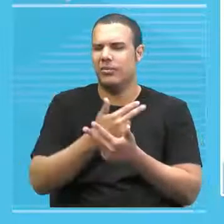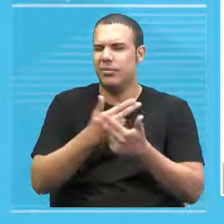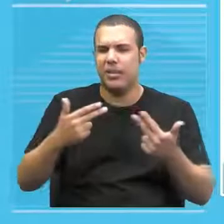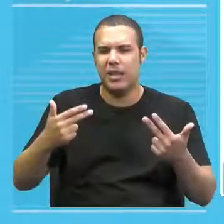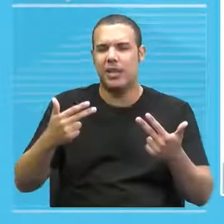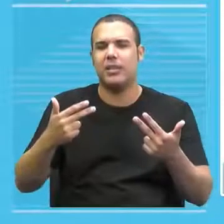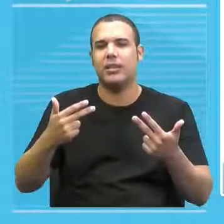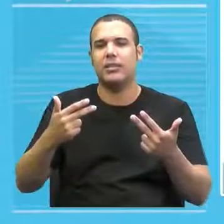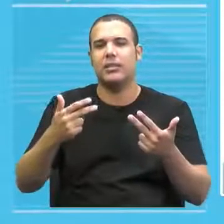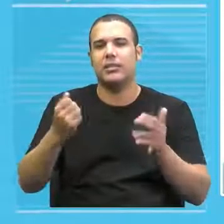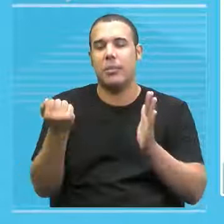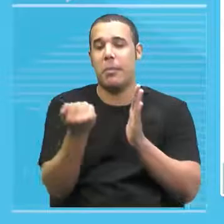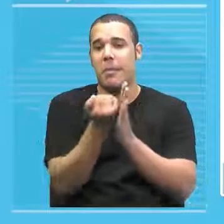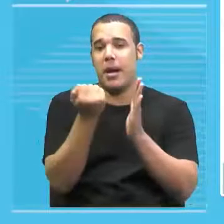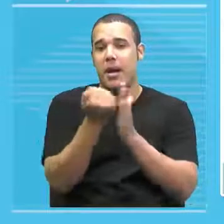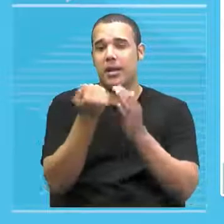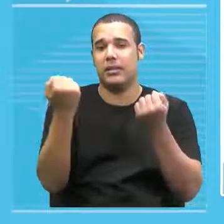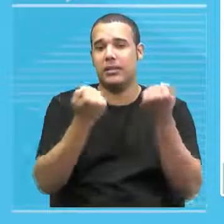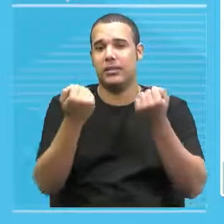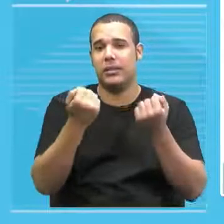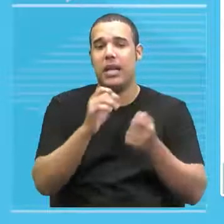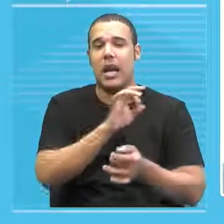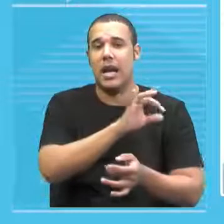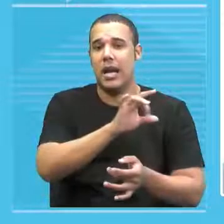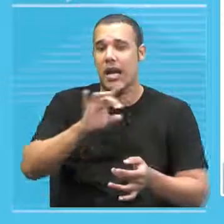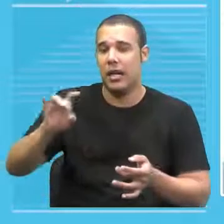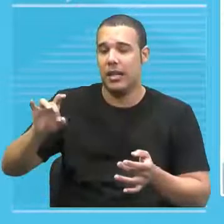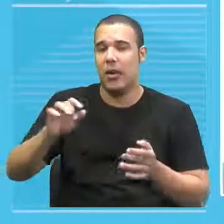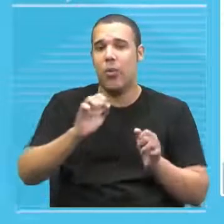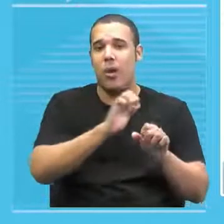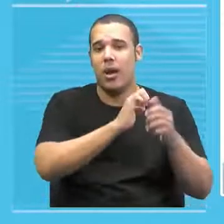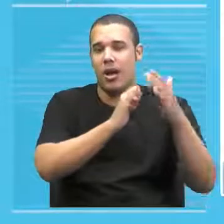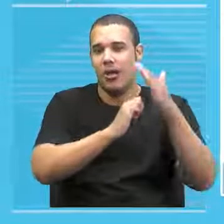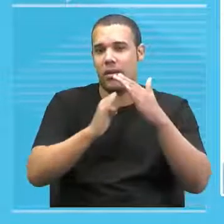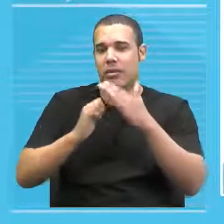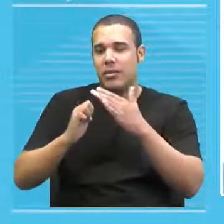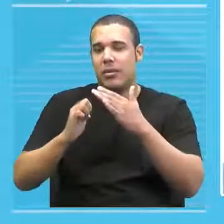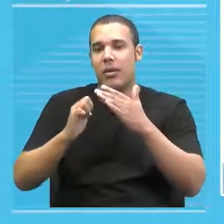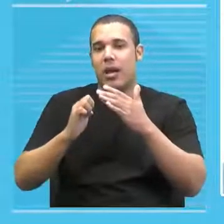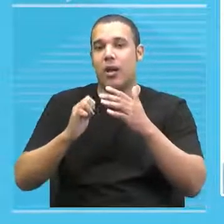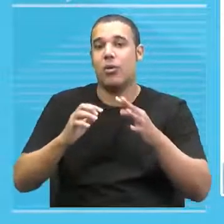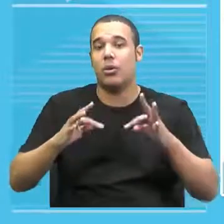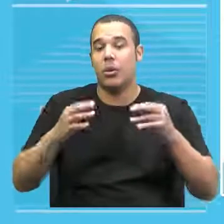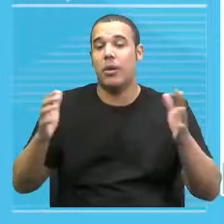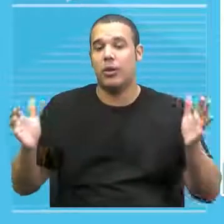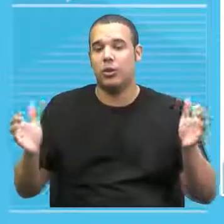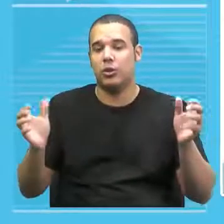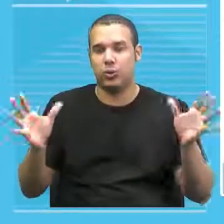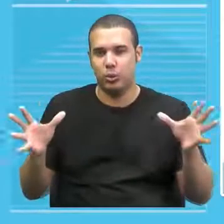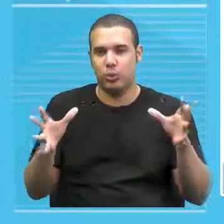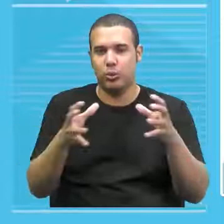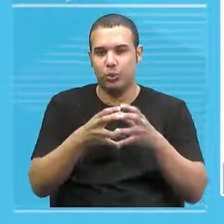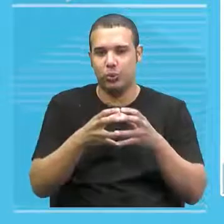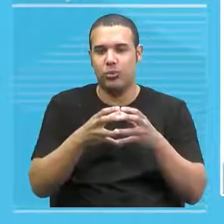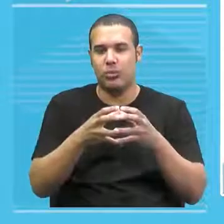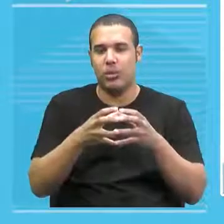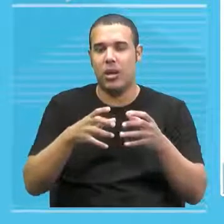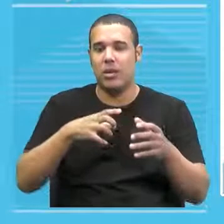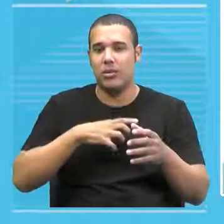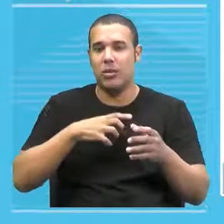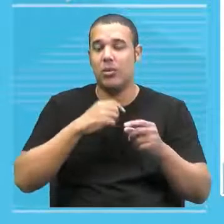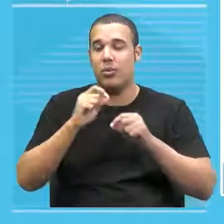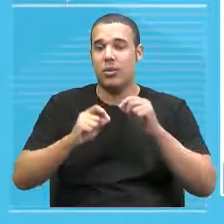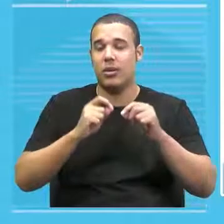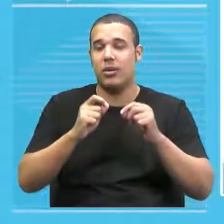todas individualmente cada uma dessas é uma empresa quando eu junto com todas as empresas que atuam no mesmo setor eu